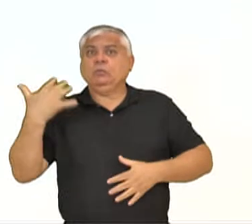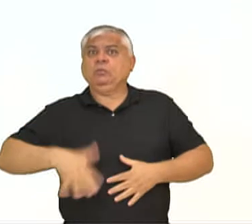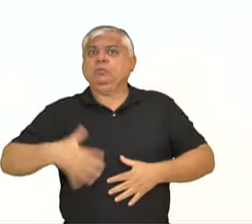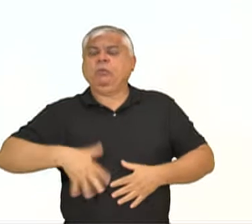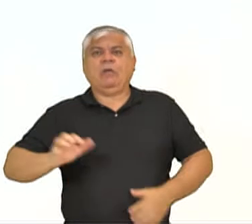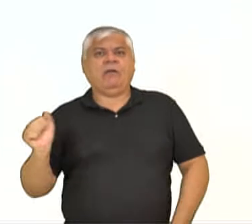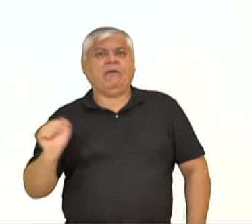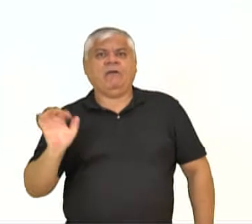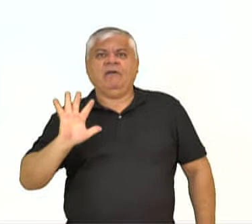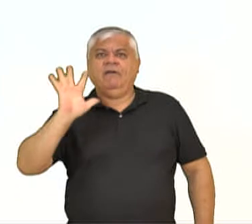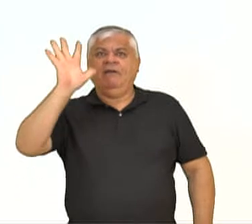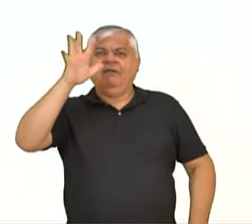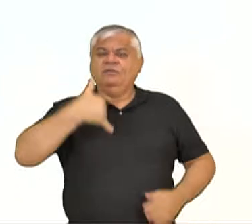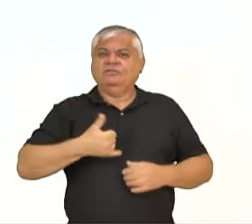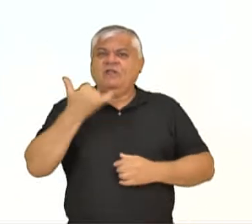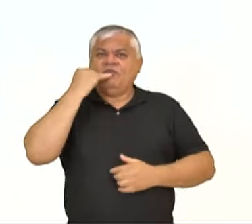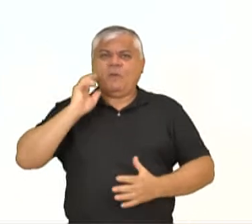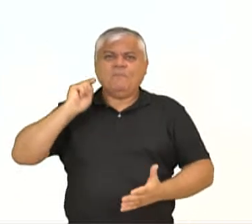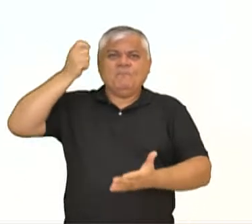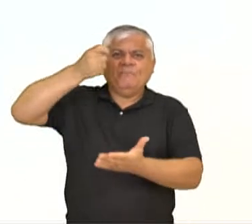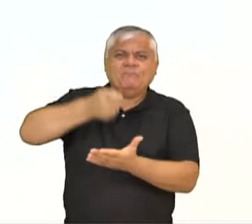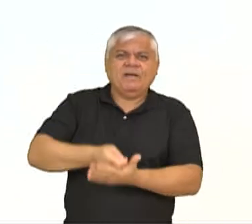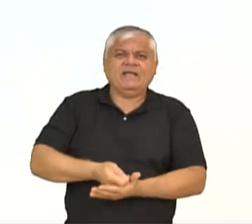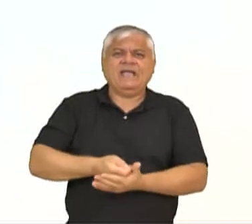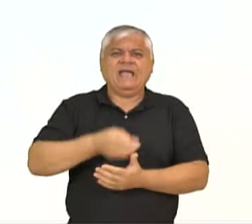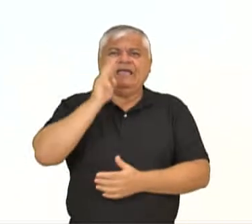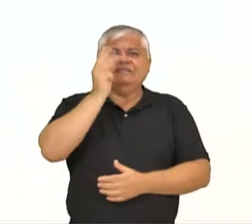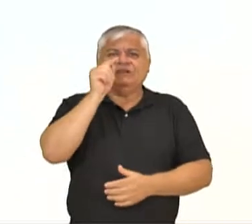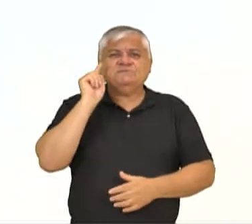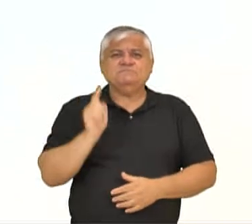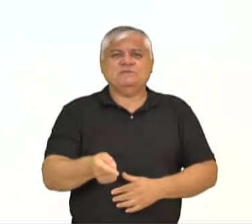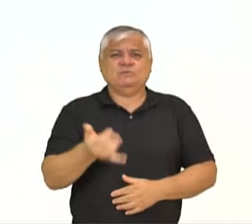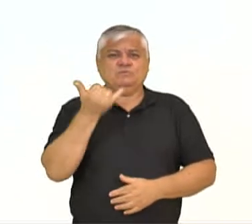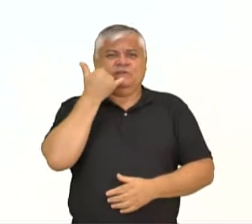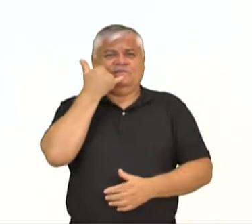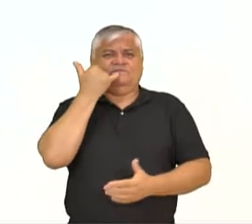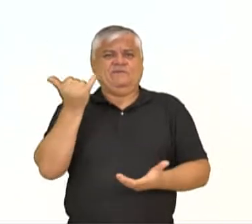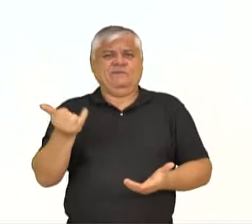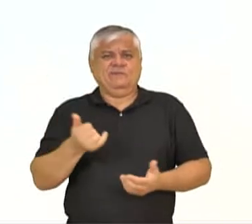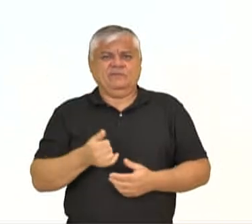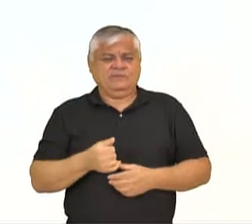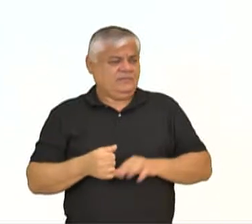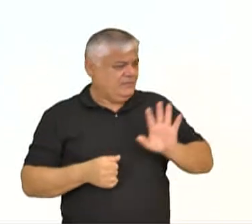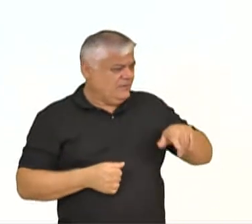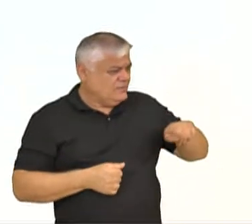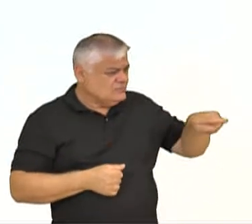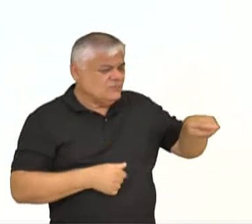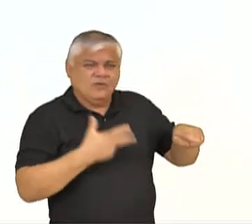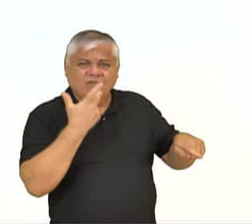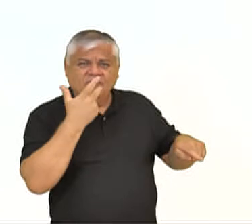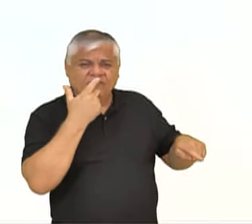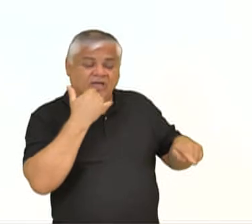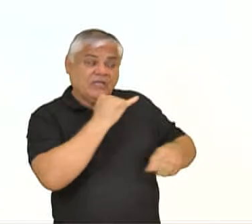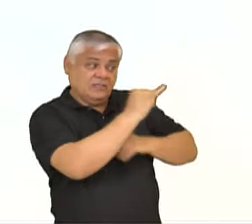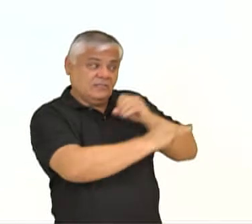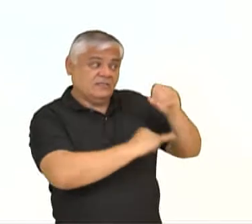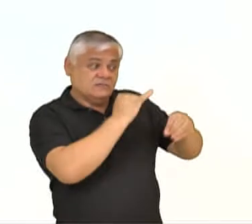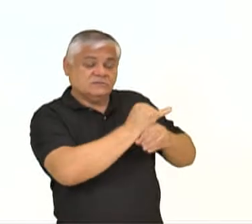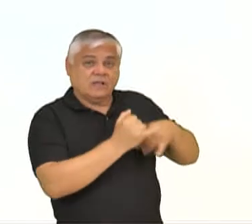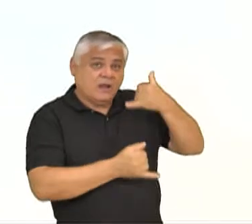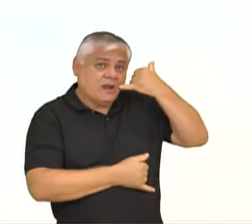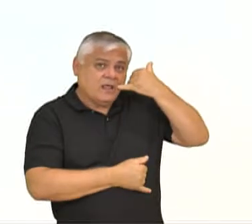incríveis. No mês passado, tive que pagar mais de 3 mil. E o senhor não faz chamadas